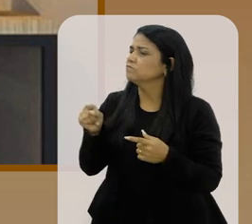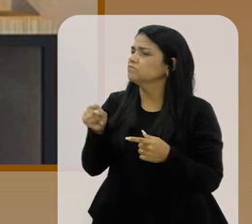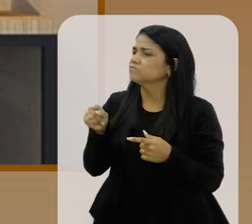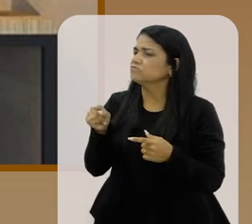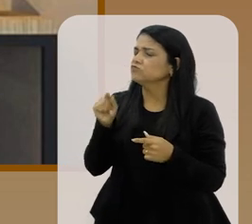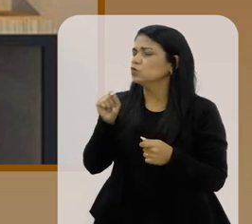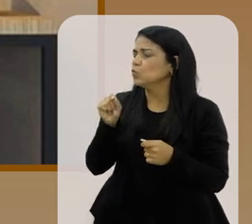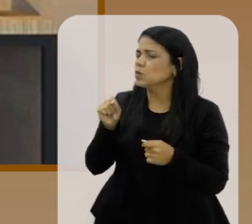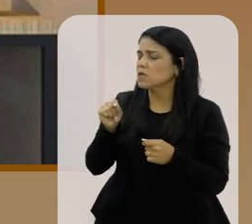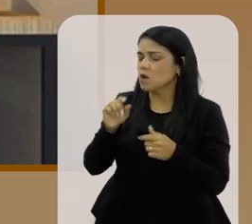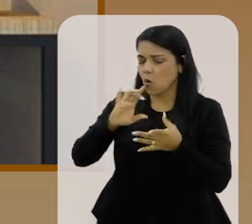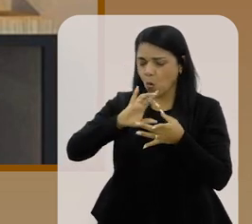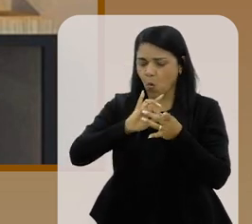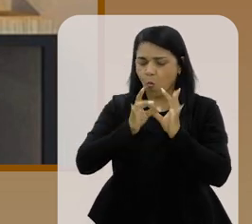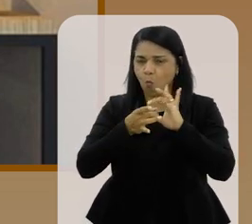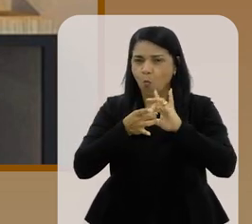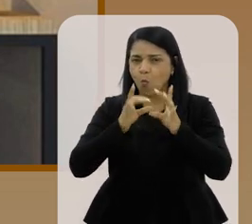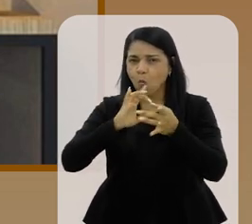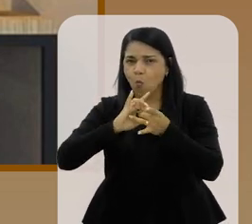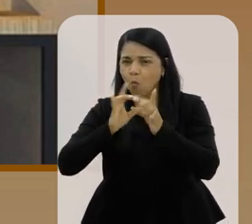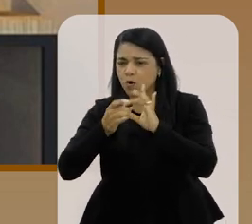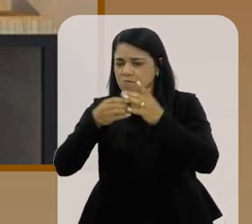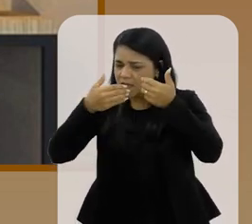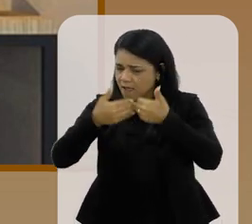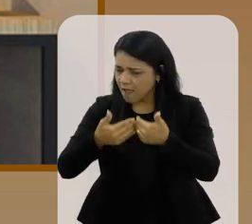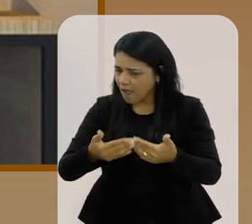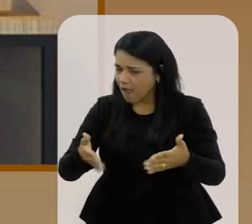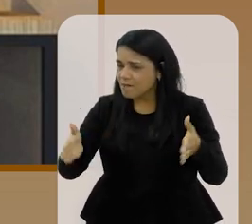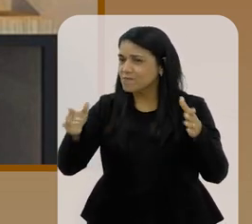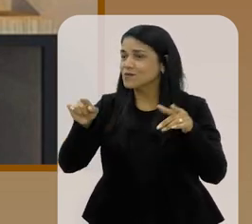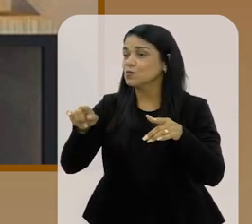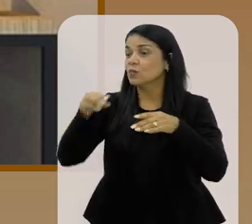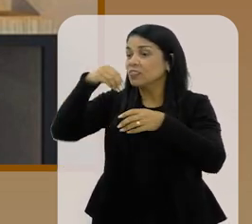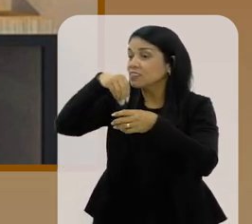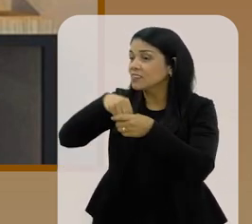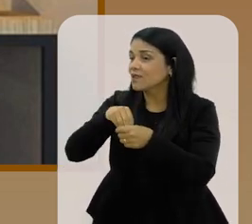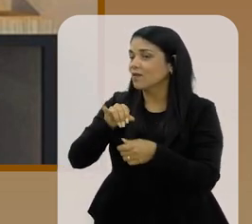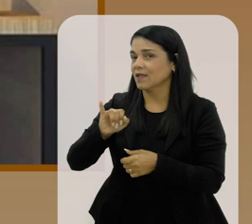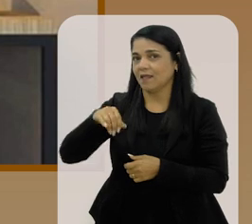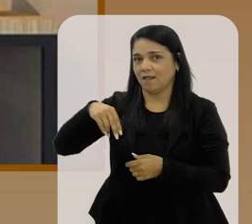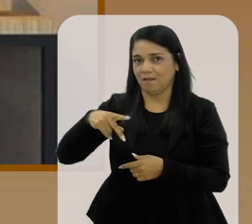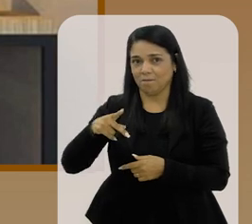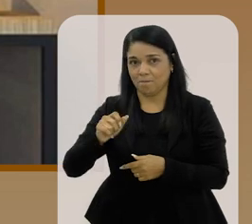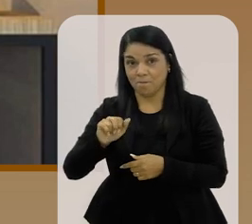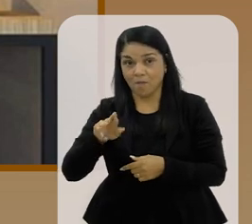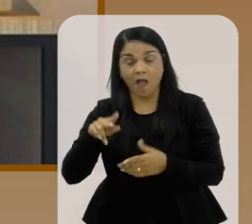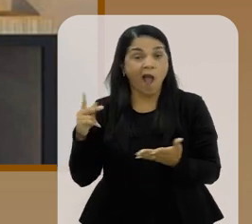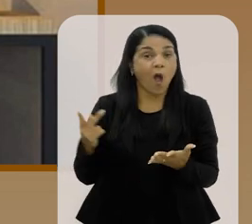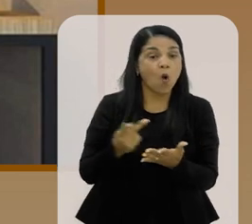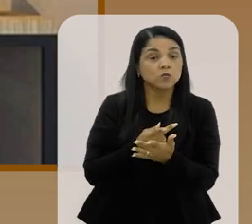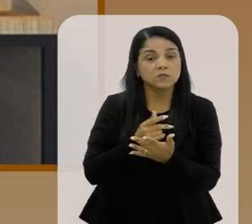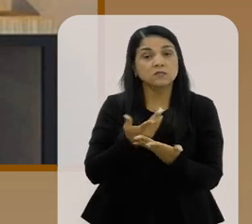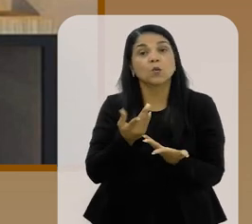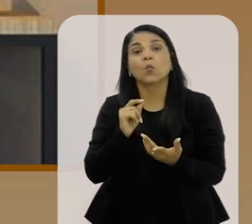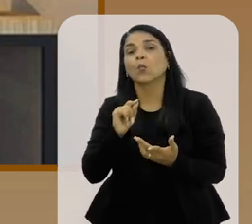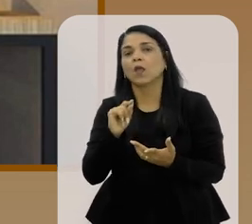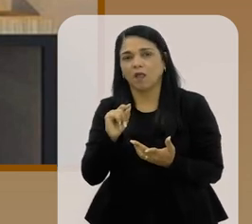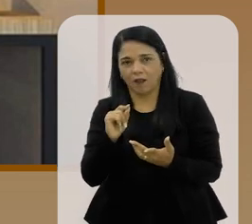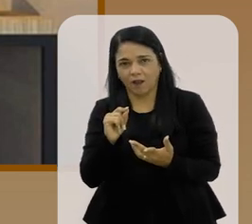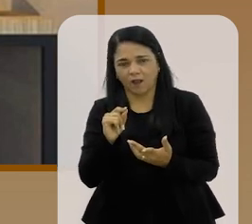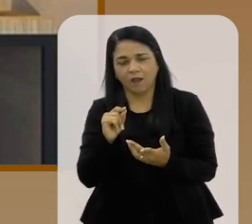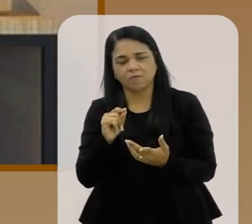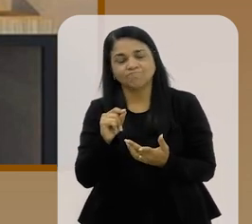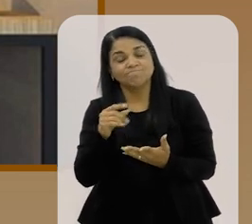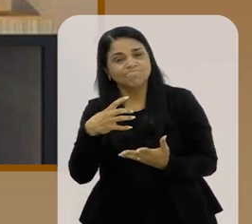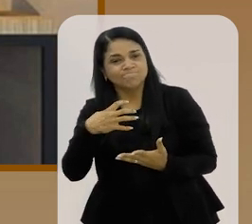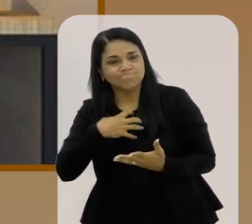que portas, né, a Olimpíada de Matemática te abriu no INPA? O que que aconteceu a partir daí e